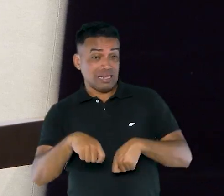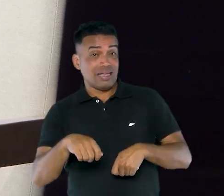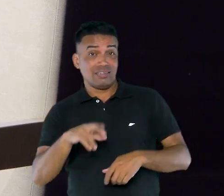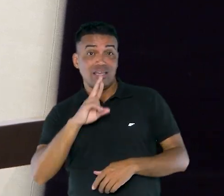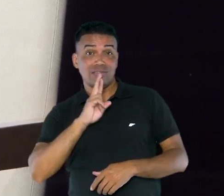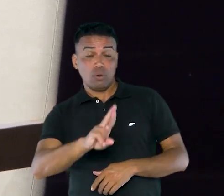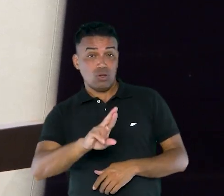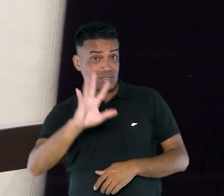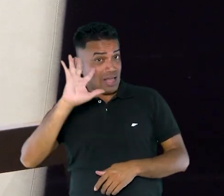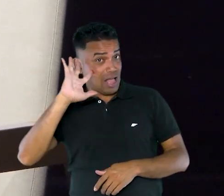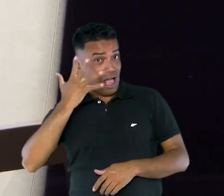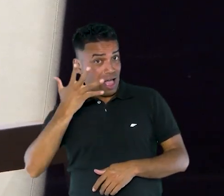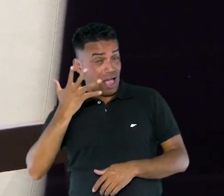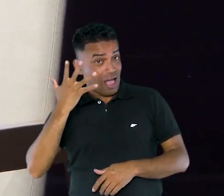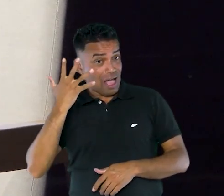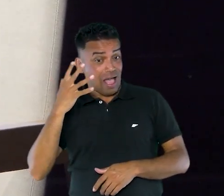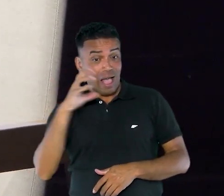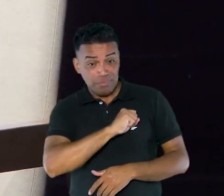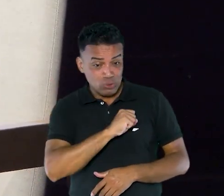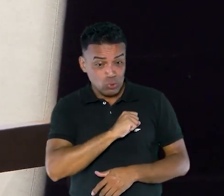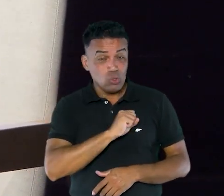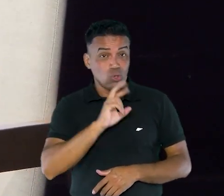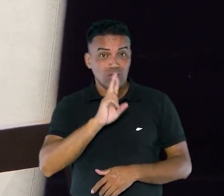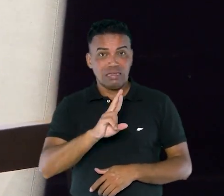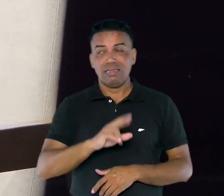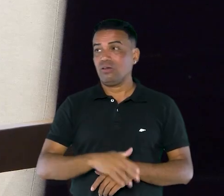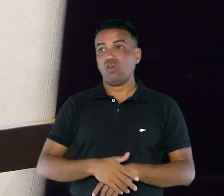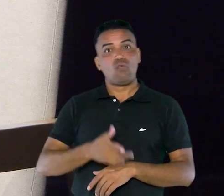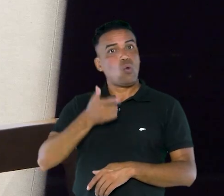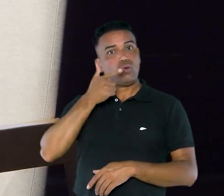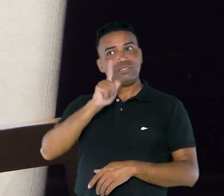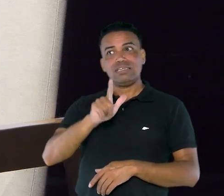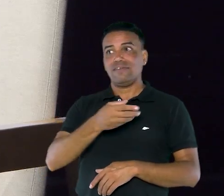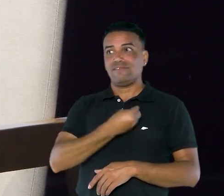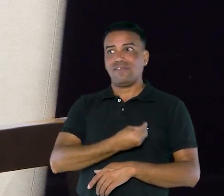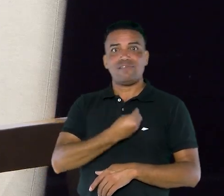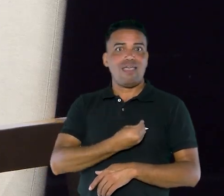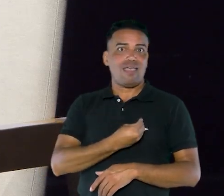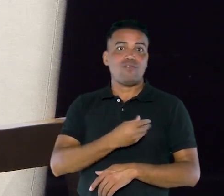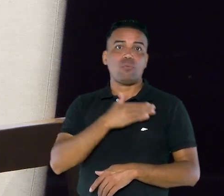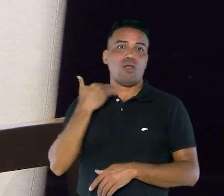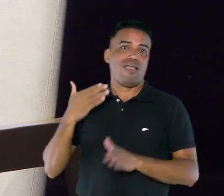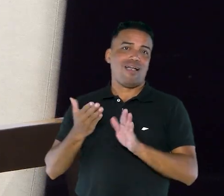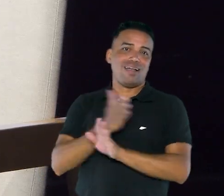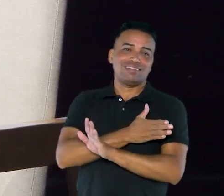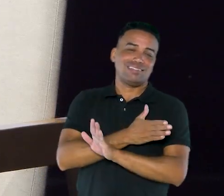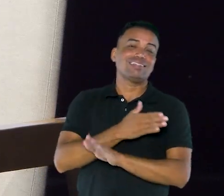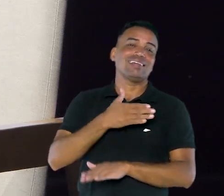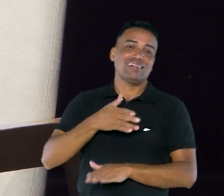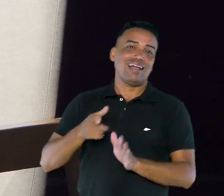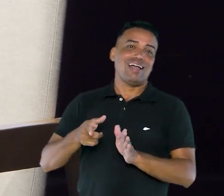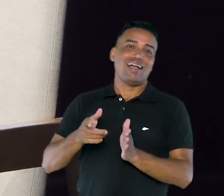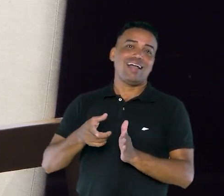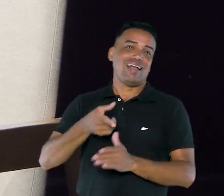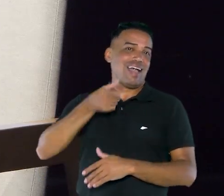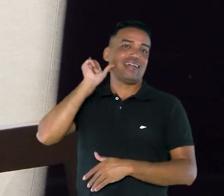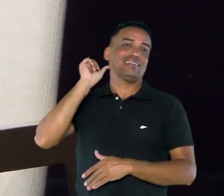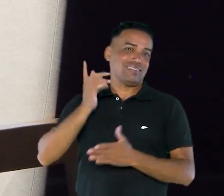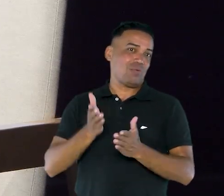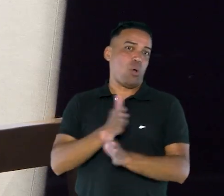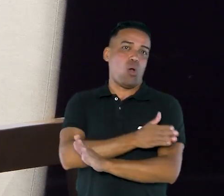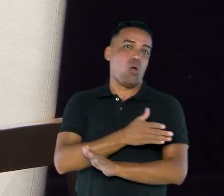de arranjar soluções para amanhã de manhã. Eu estou convencida que eu nem vou viver para ver essas soluções. Mas eu estou convencida que